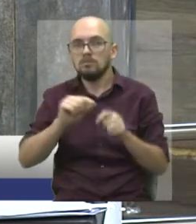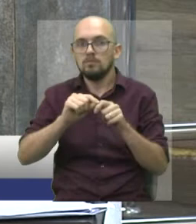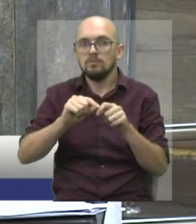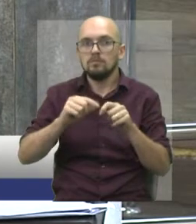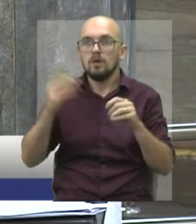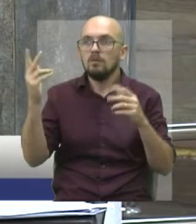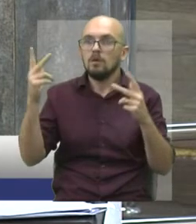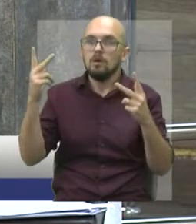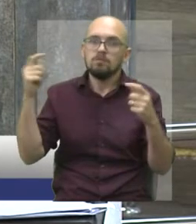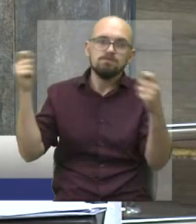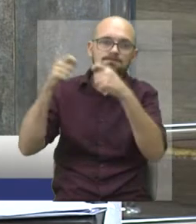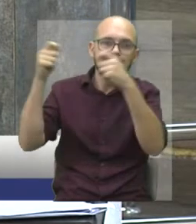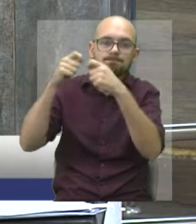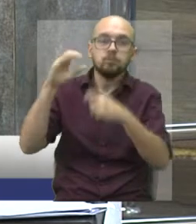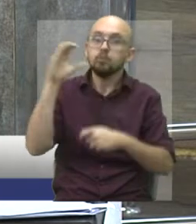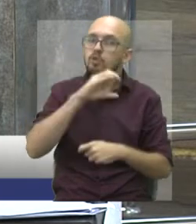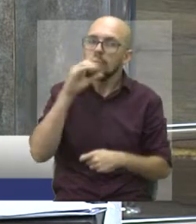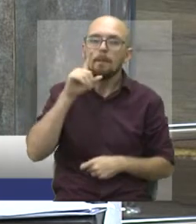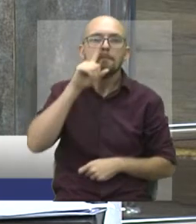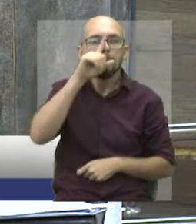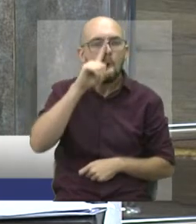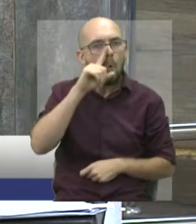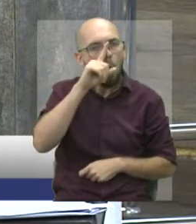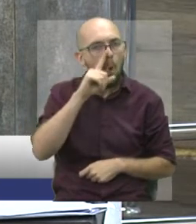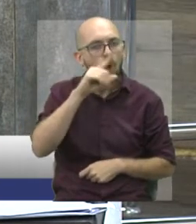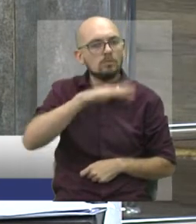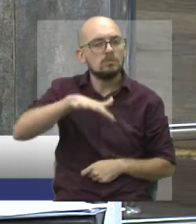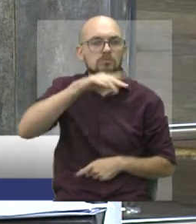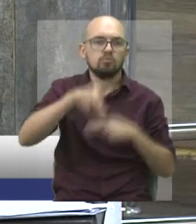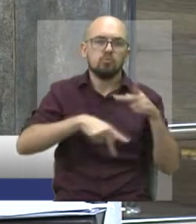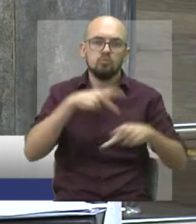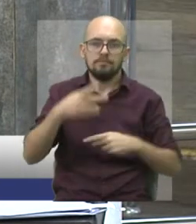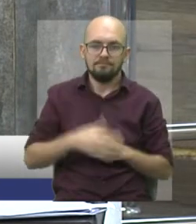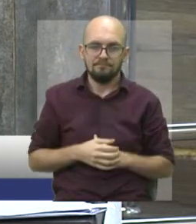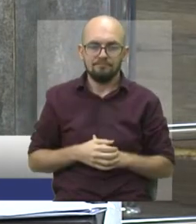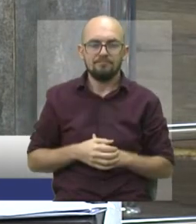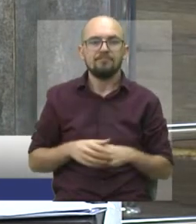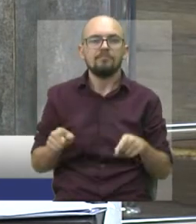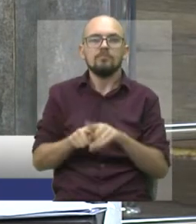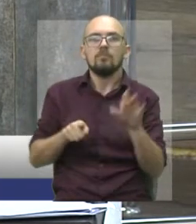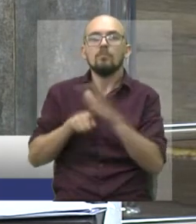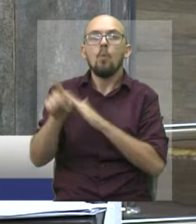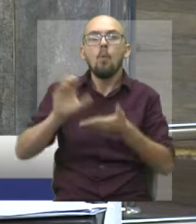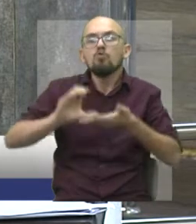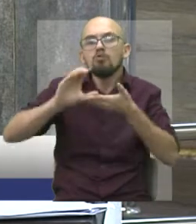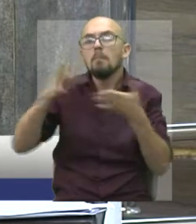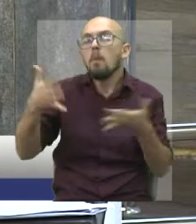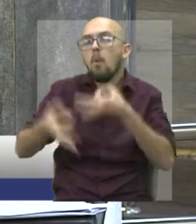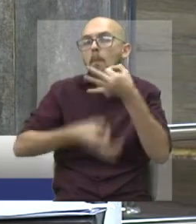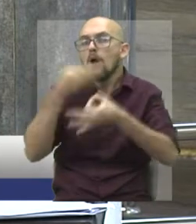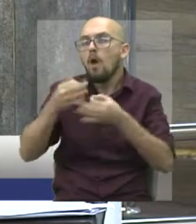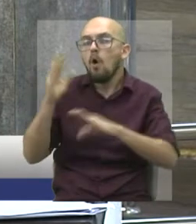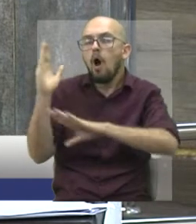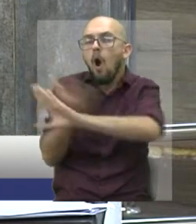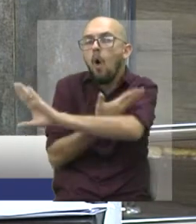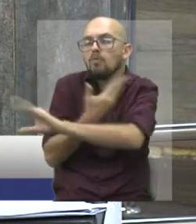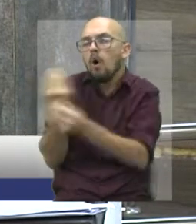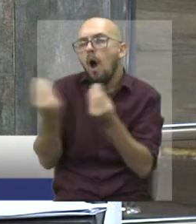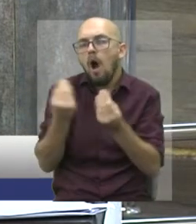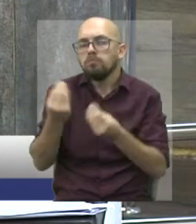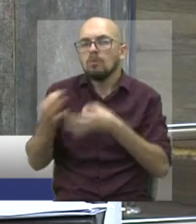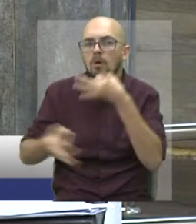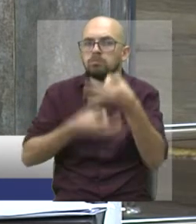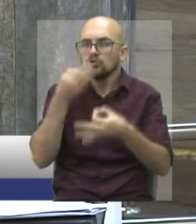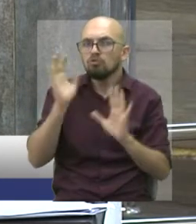necessidade urgente e que gera risco à população? O Condema já se posicionou sobre essa questão? Em alguma